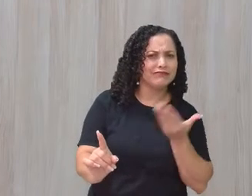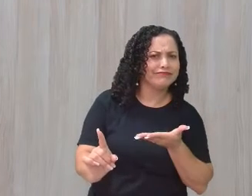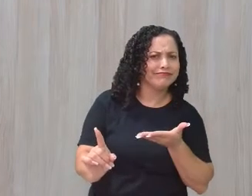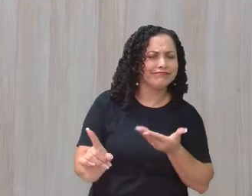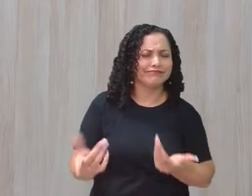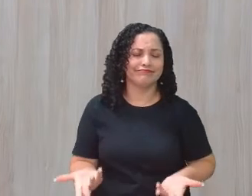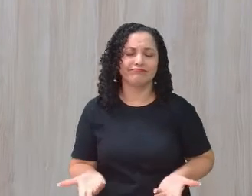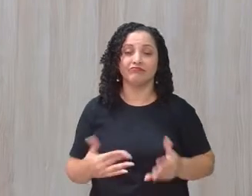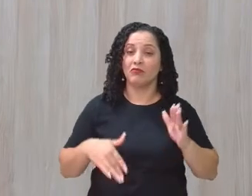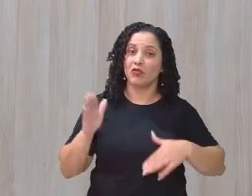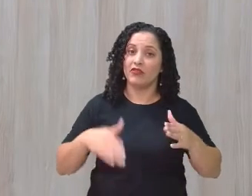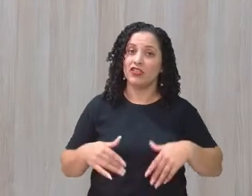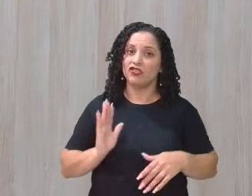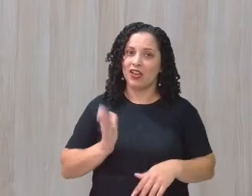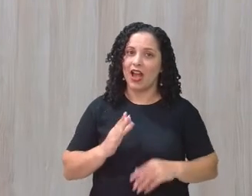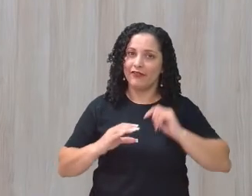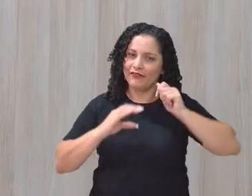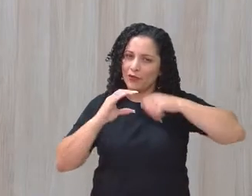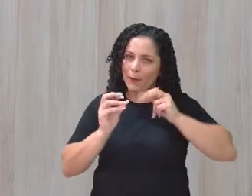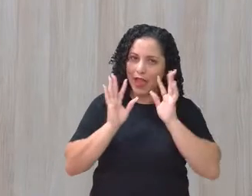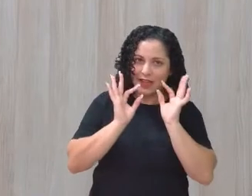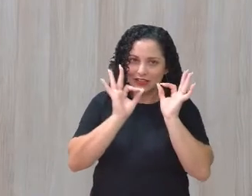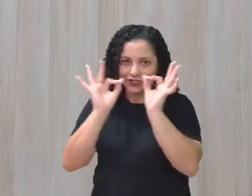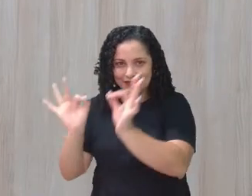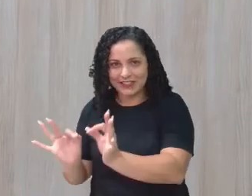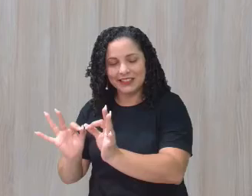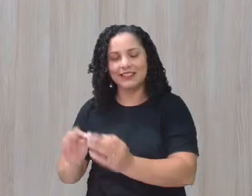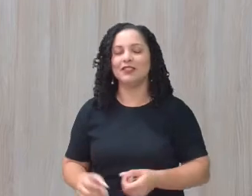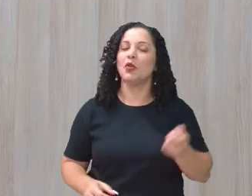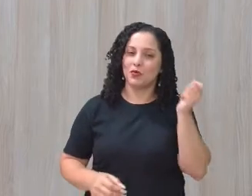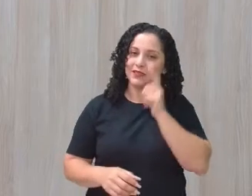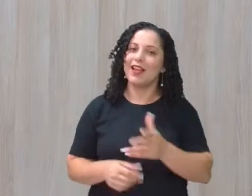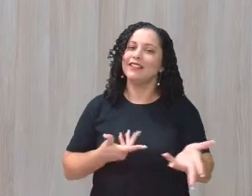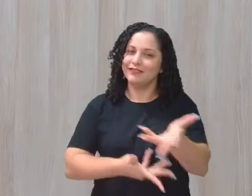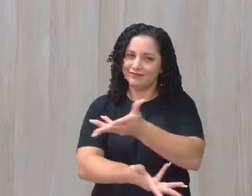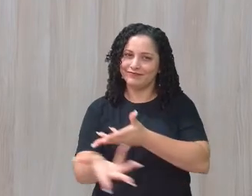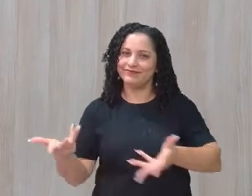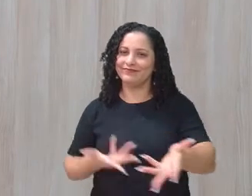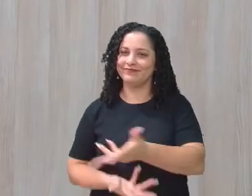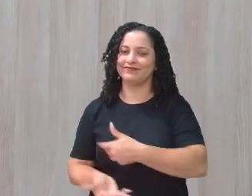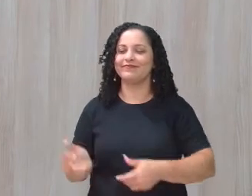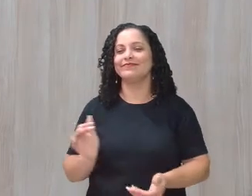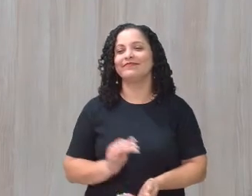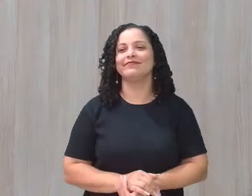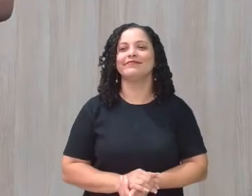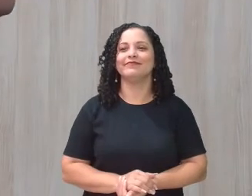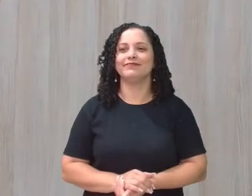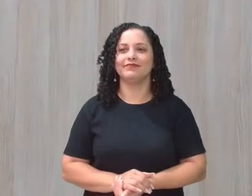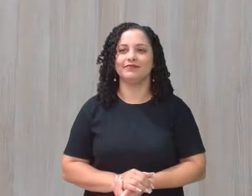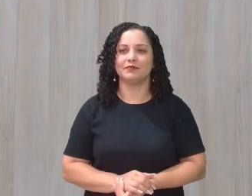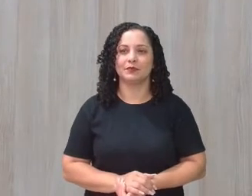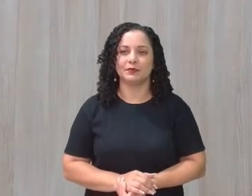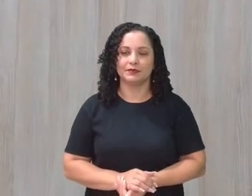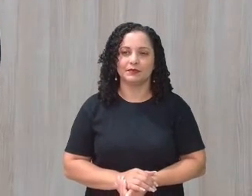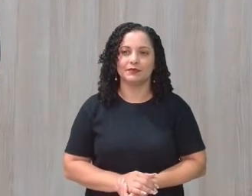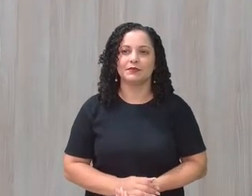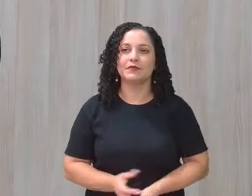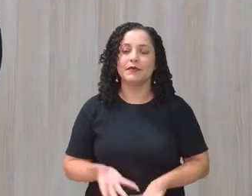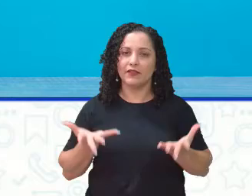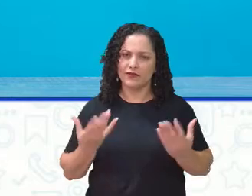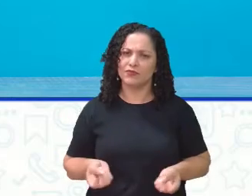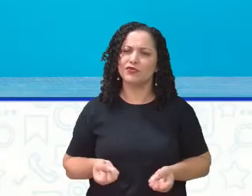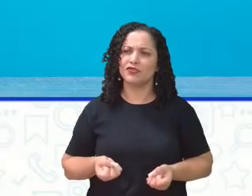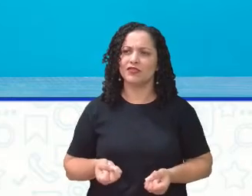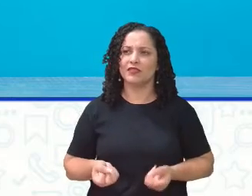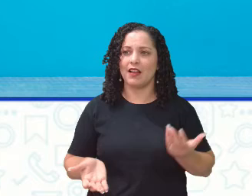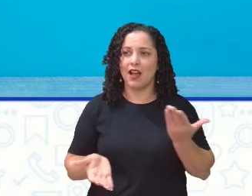professora? De repente a gente também assistiu o mesmo filme que você e a gente consegue conversar sobre isso, tá certo? Então, bora lá. Continuaremos, minha